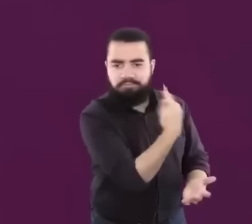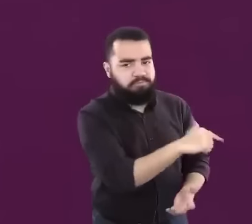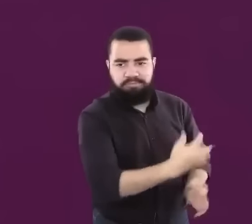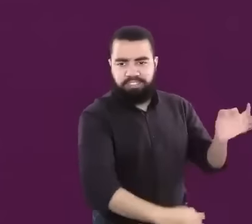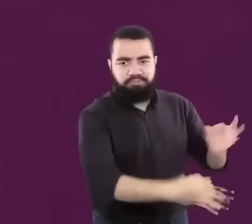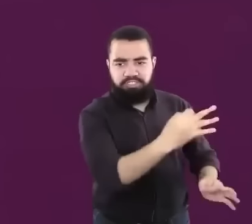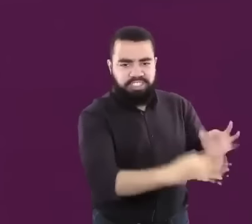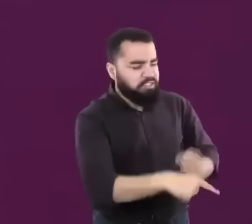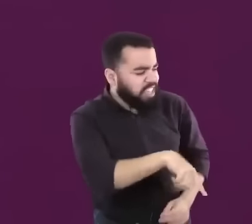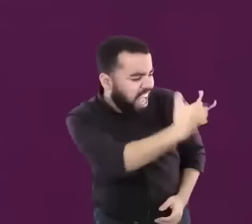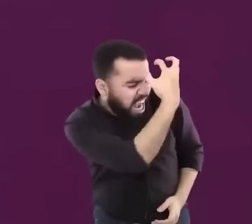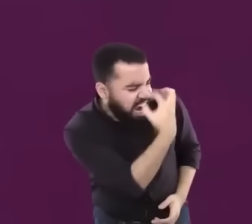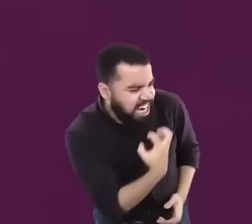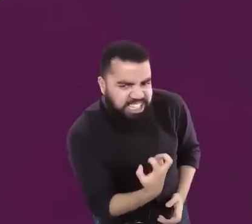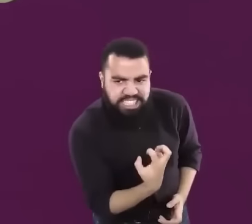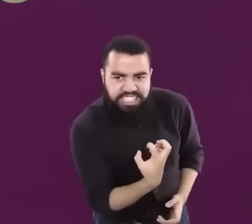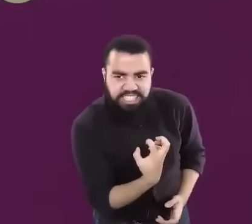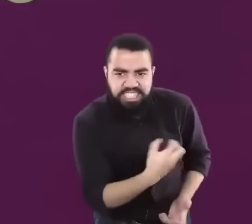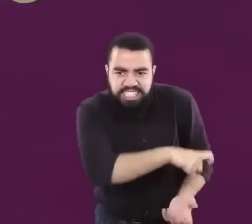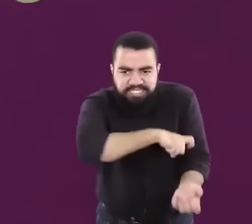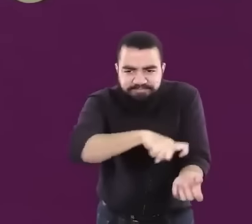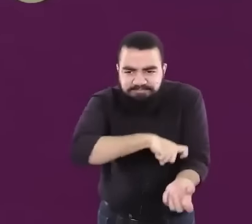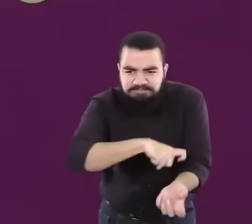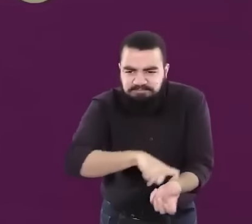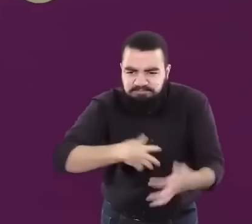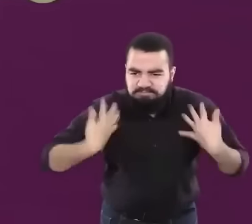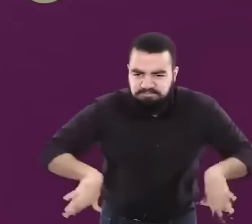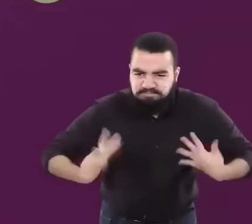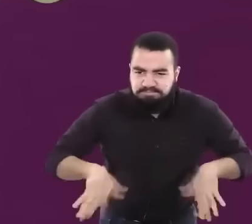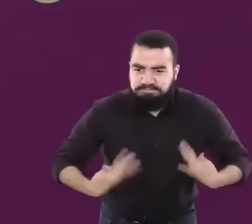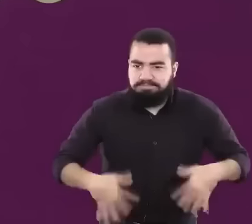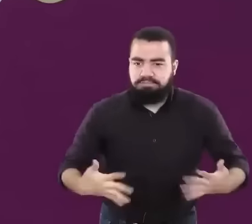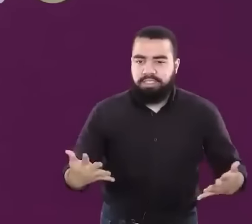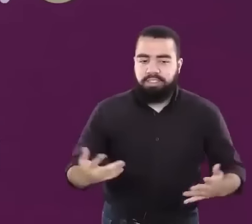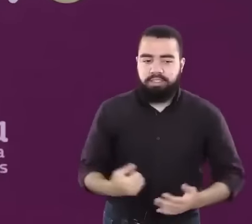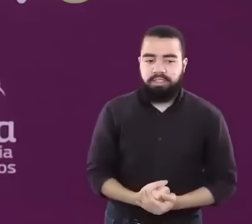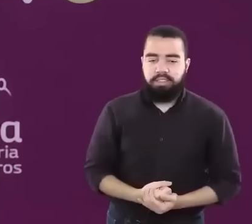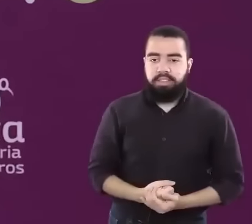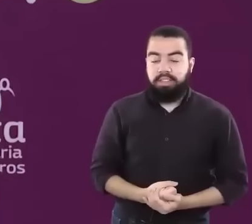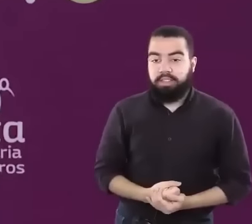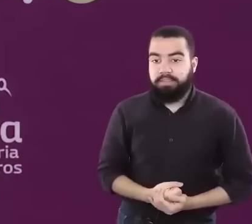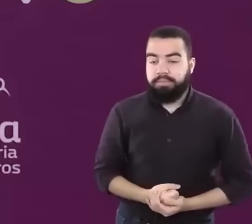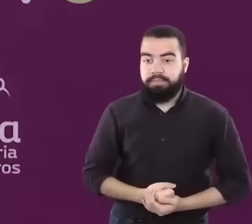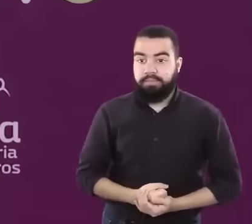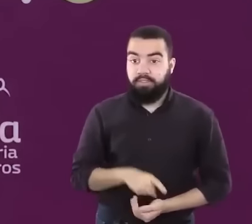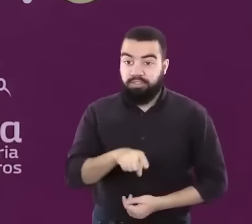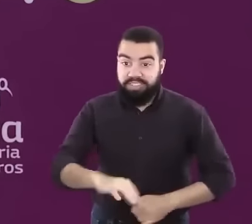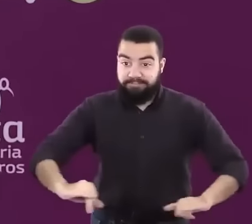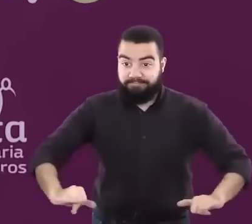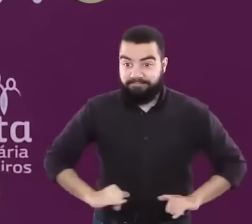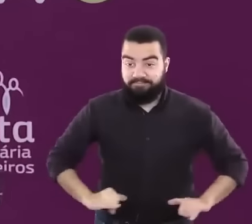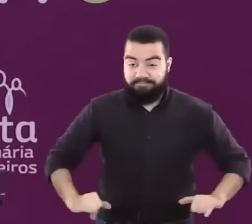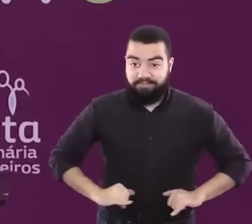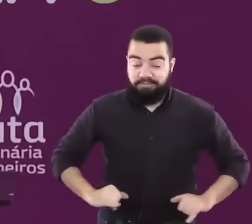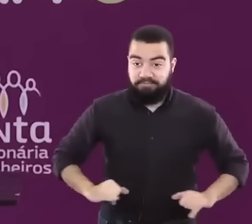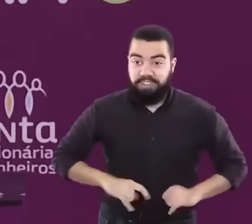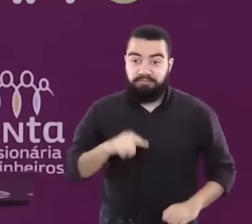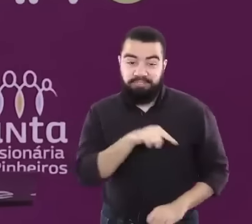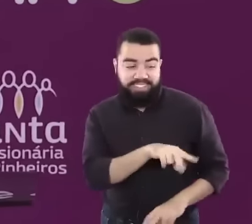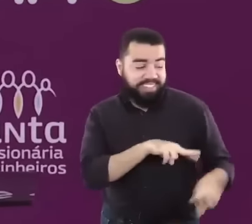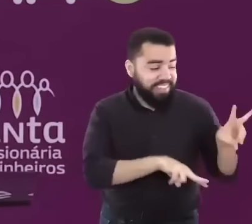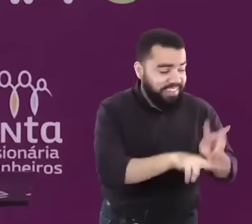Deus então se você tá irritado com as coisas que você sofreu com as coisas que você